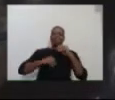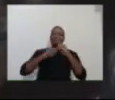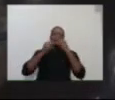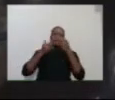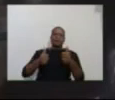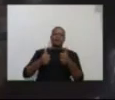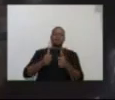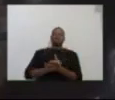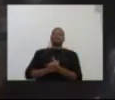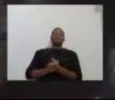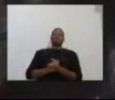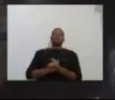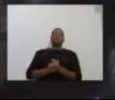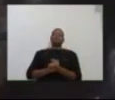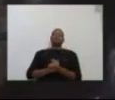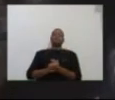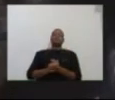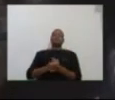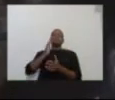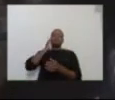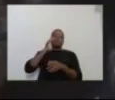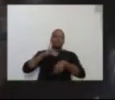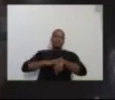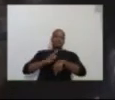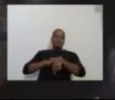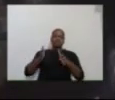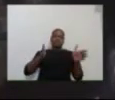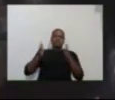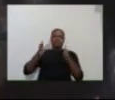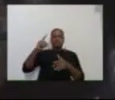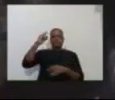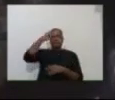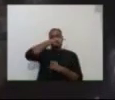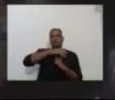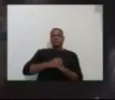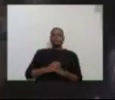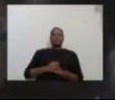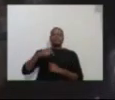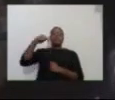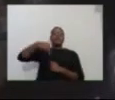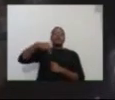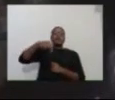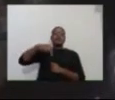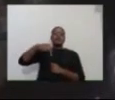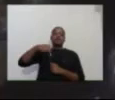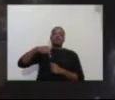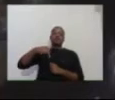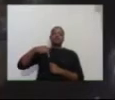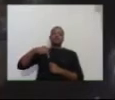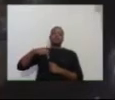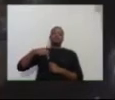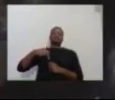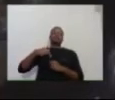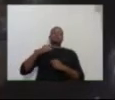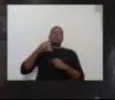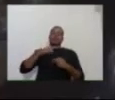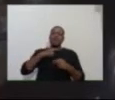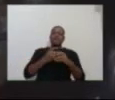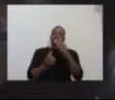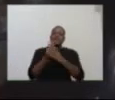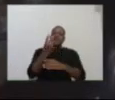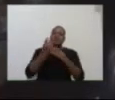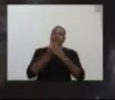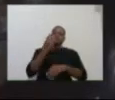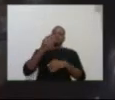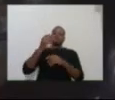Aqui, o nosso negócio chama-se fonte de sabedoria. e nesta fonte de sabedoria, a